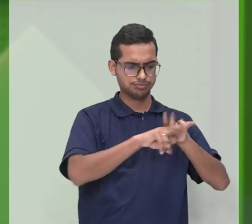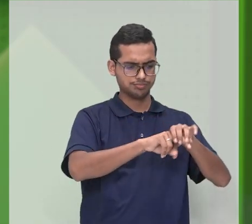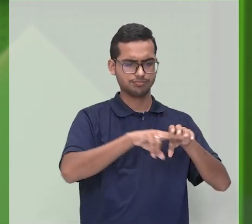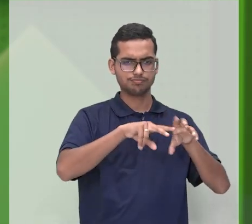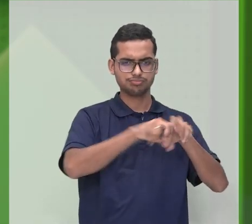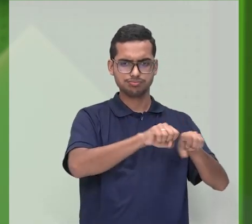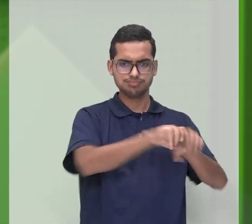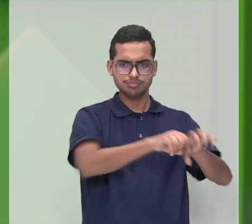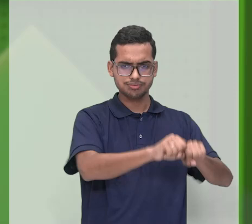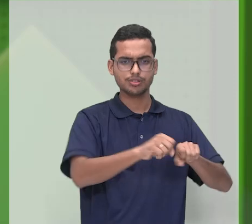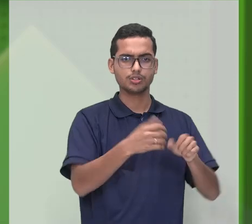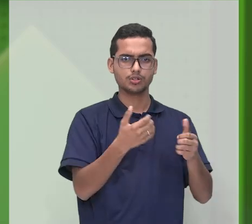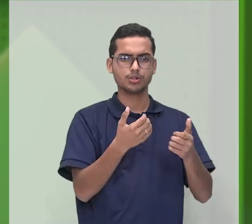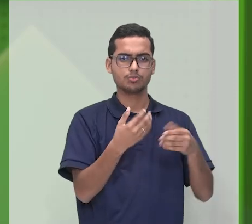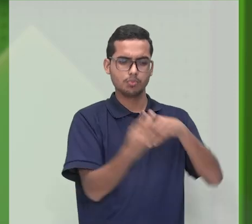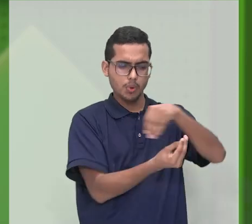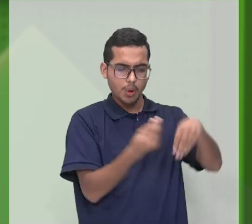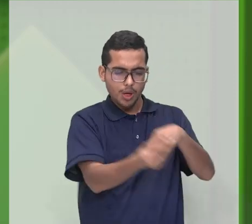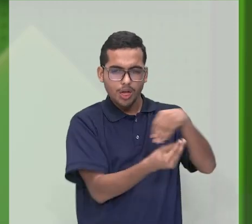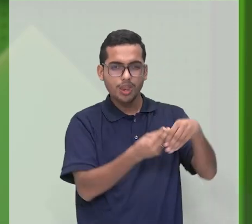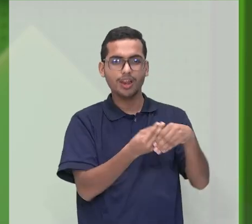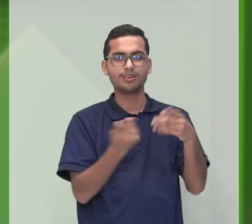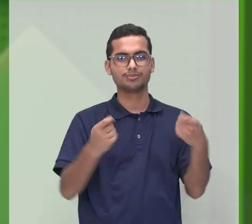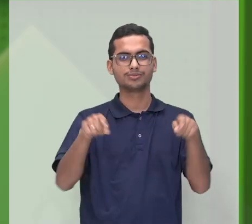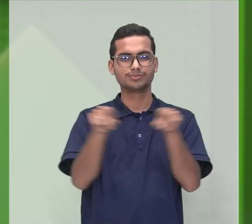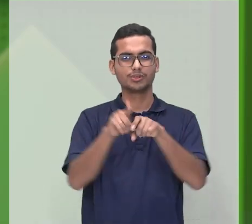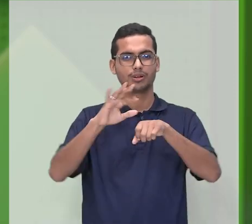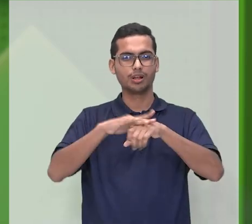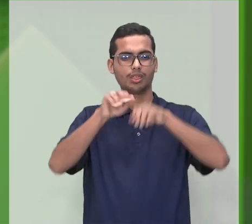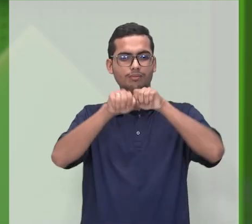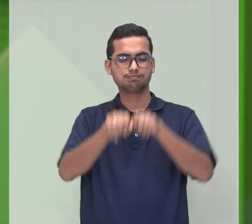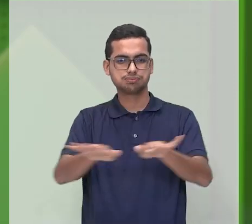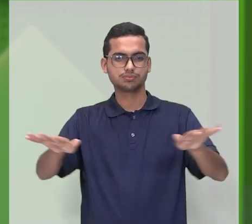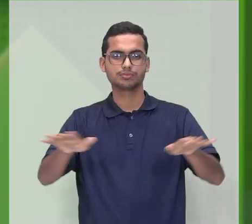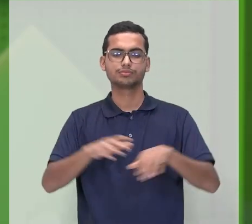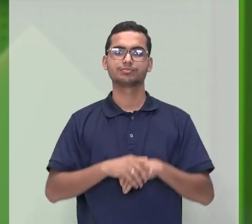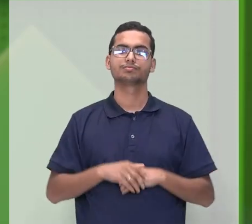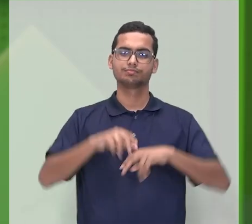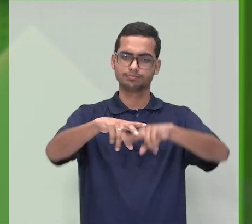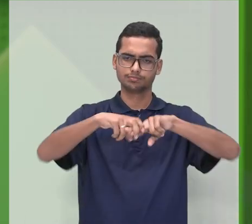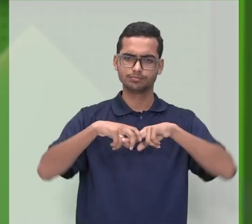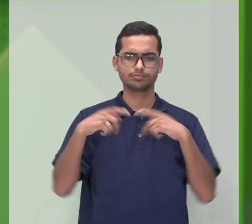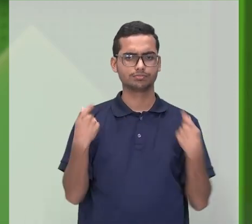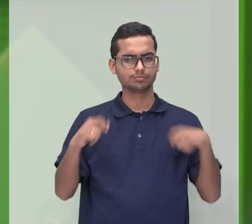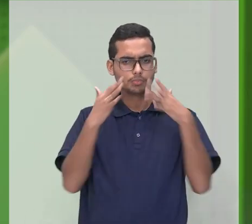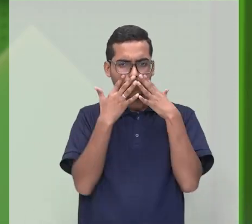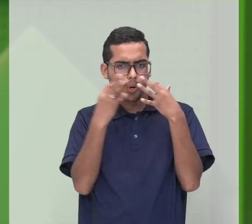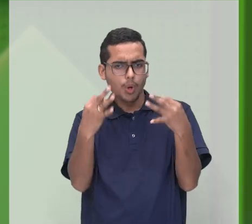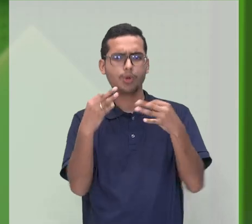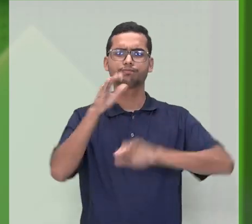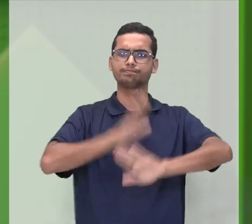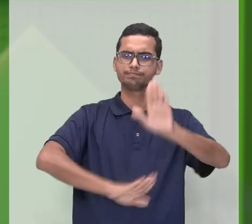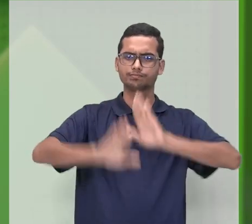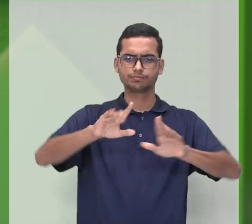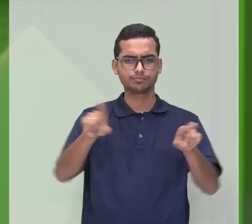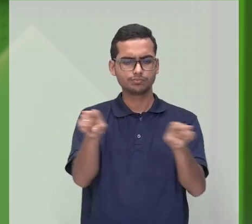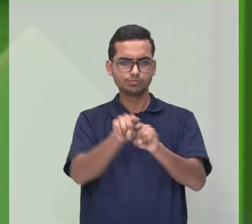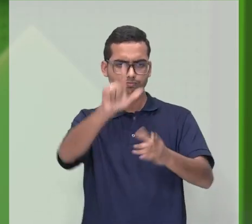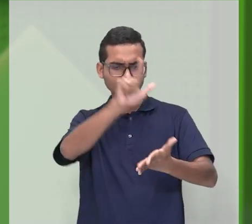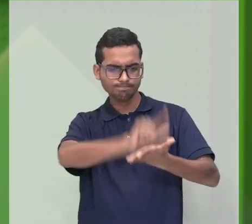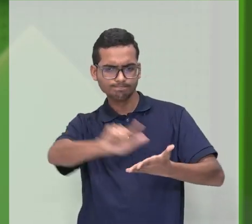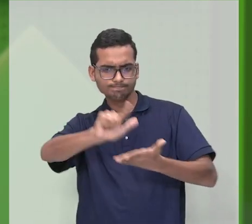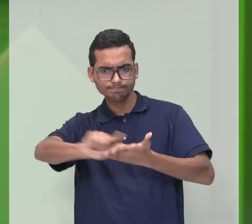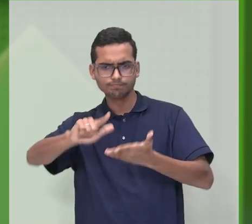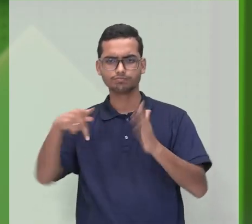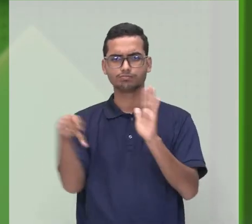contaminação, certo? Então, por isso que nós temos que ter essa atenção, cuidado, a higiene, né,